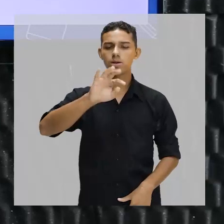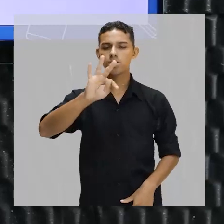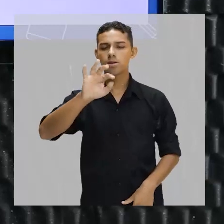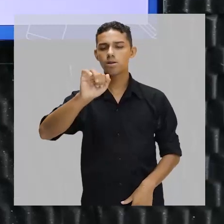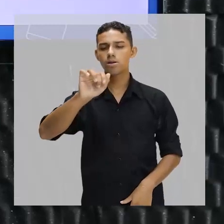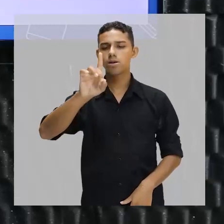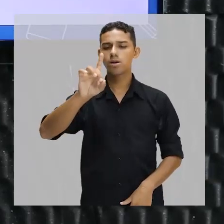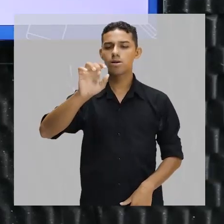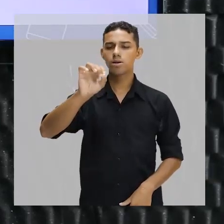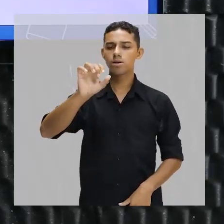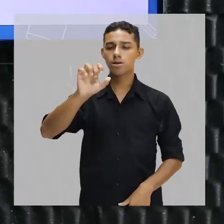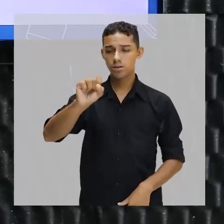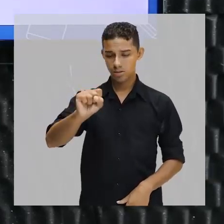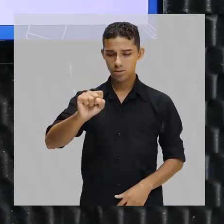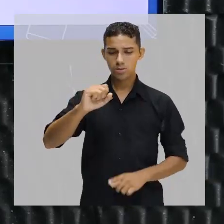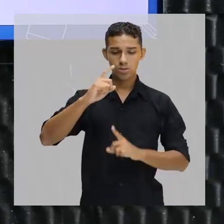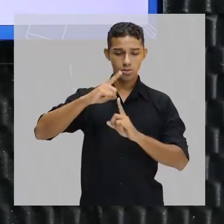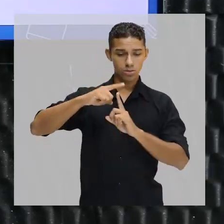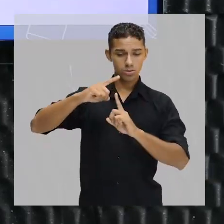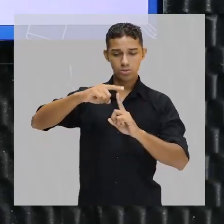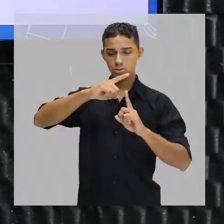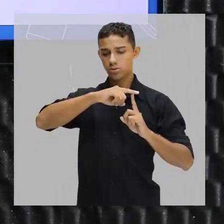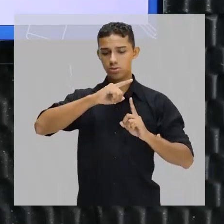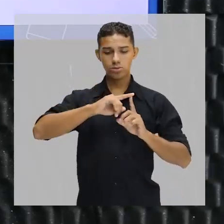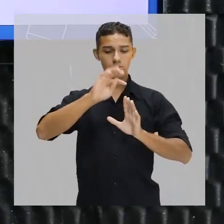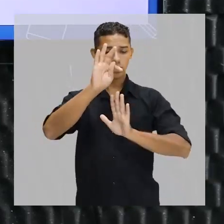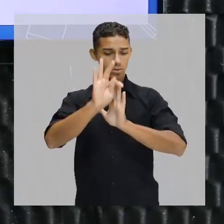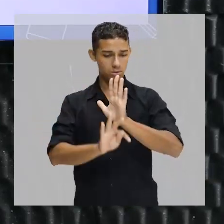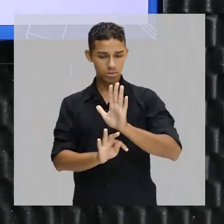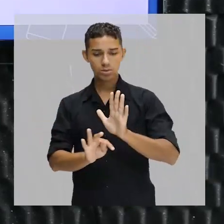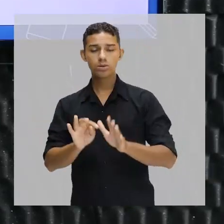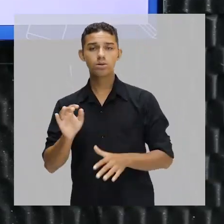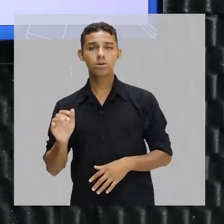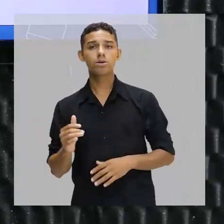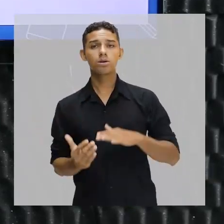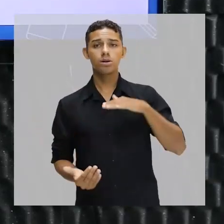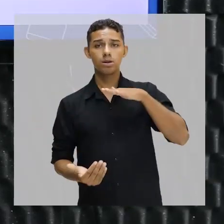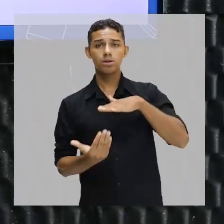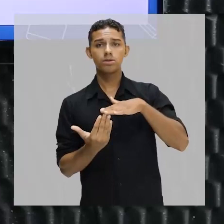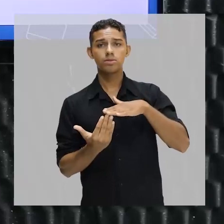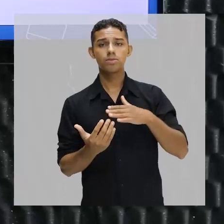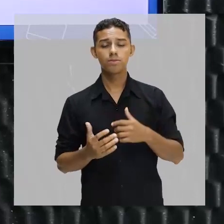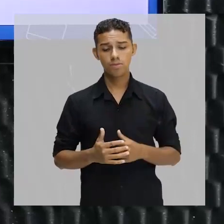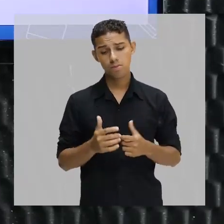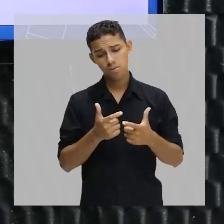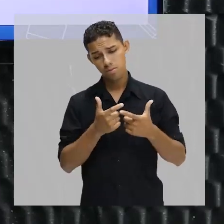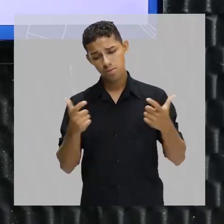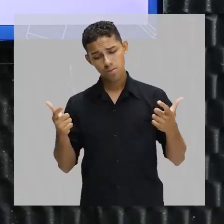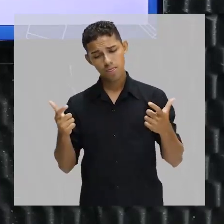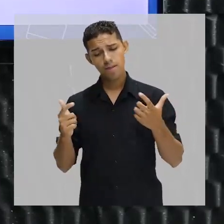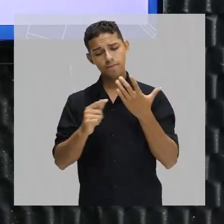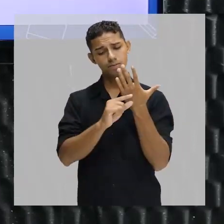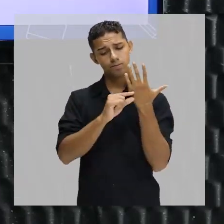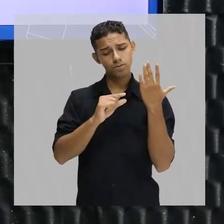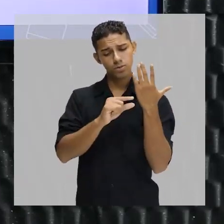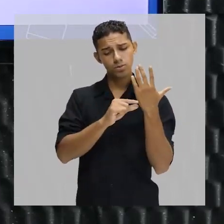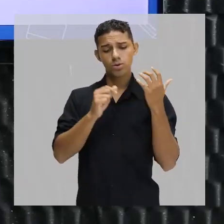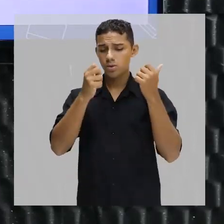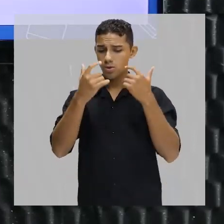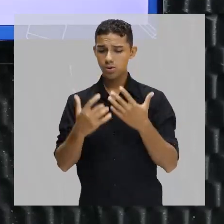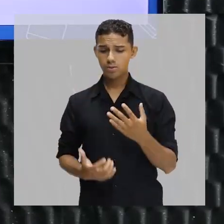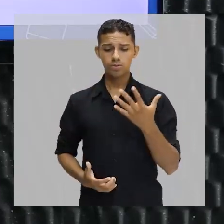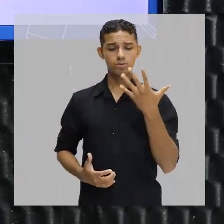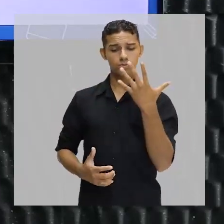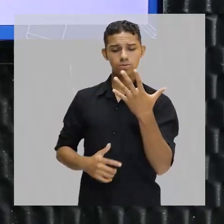mais limitadas, as tipologias textuais são limitadas. A maioria dos autores categorizam em